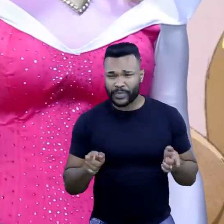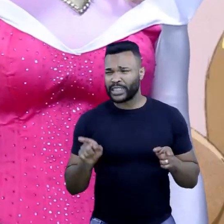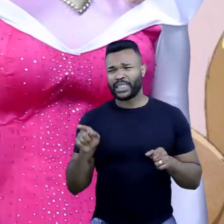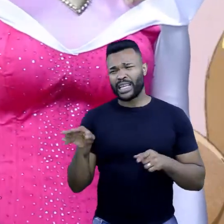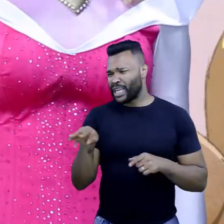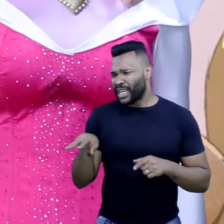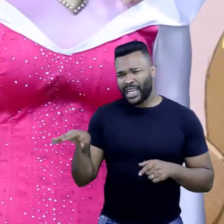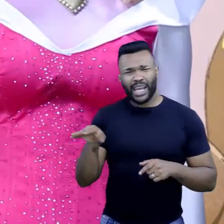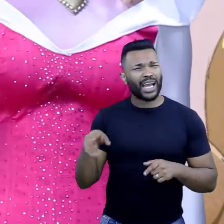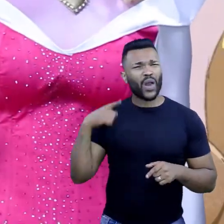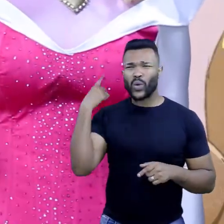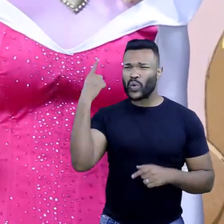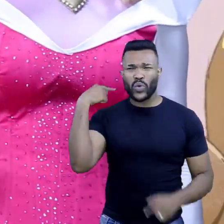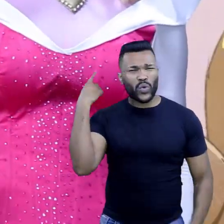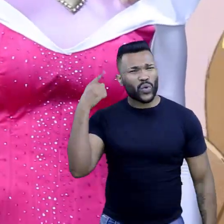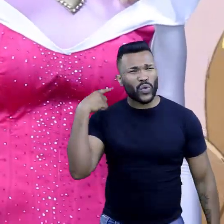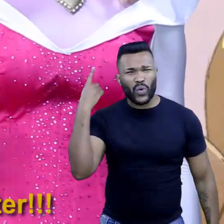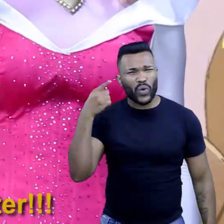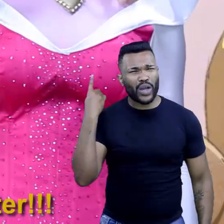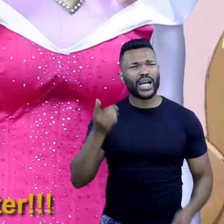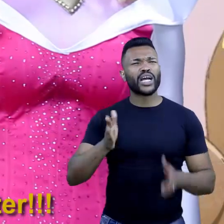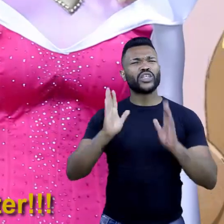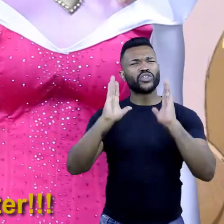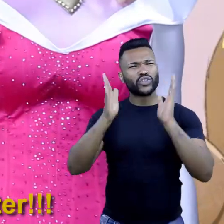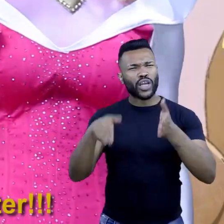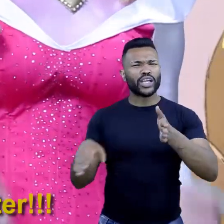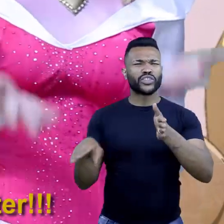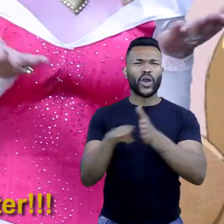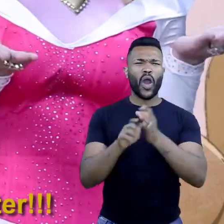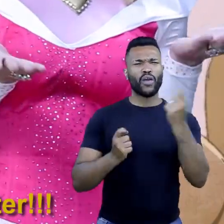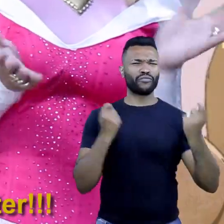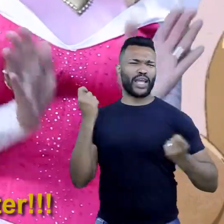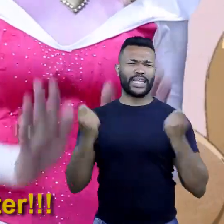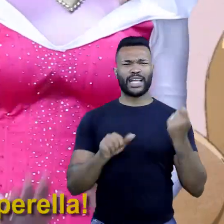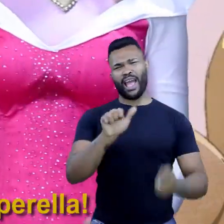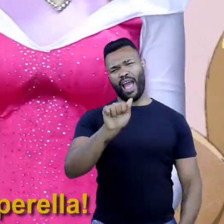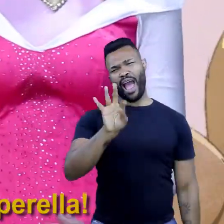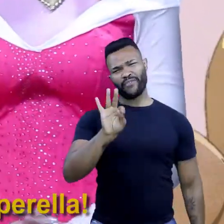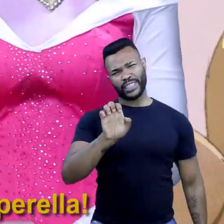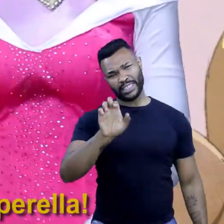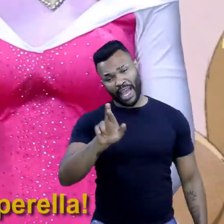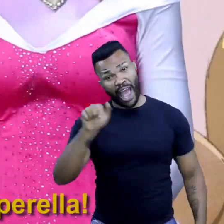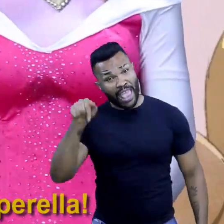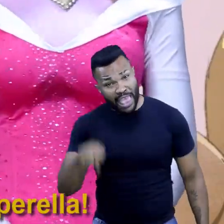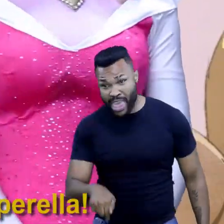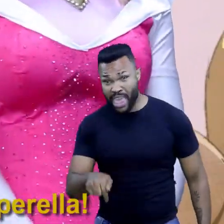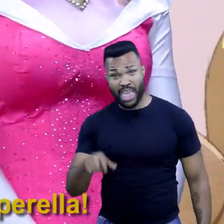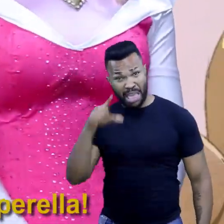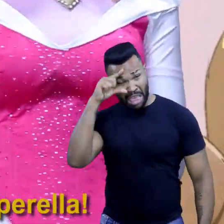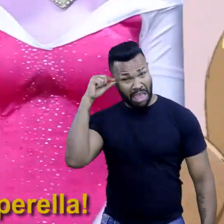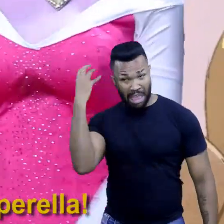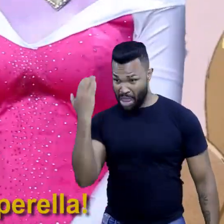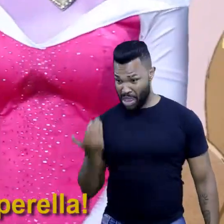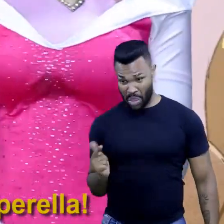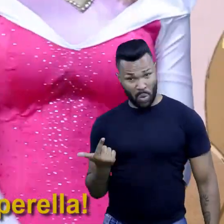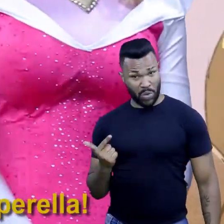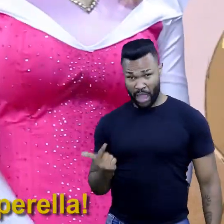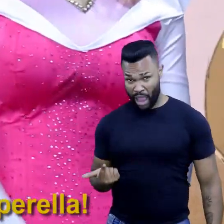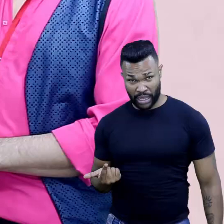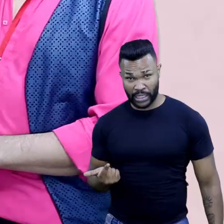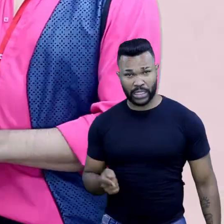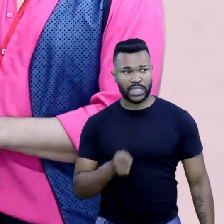Alteza, essas meninas estão todas loucas. Elas acabaram de chegar do after. Aqui nessa casa não tem